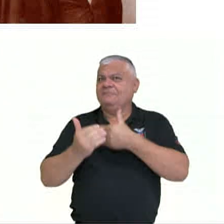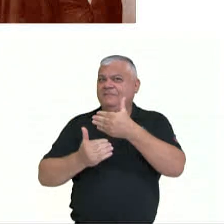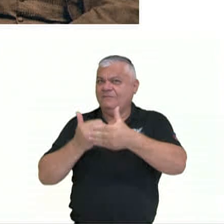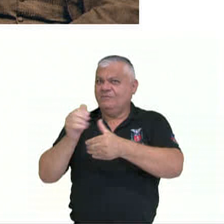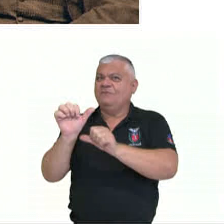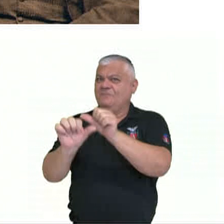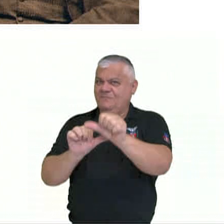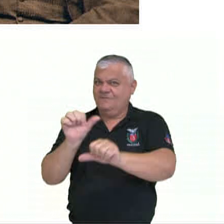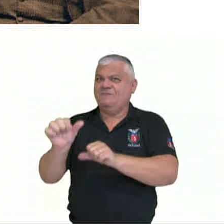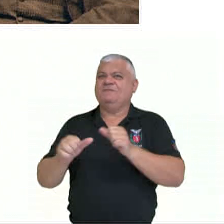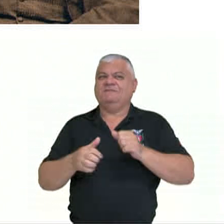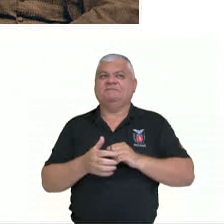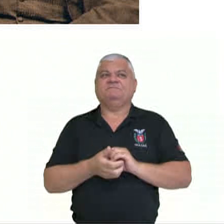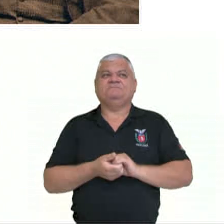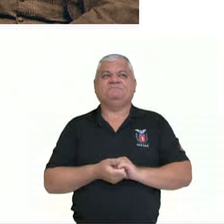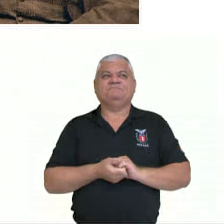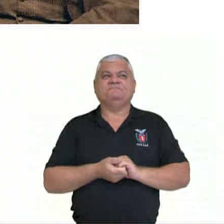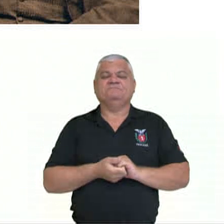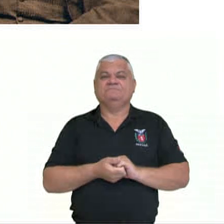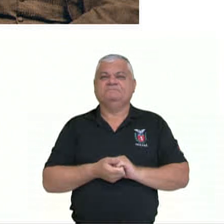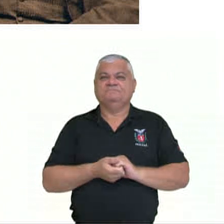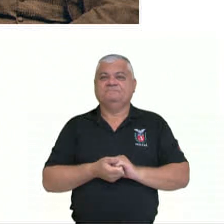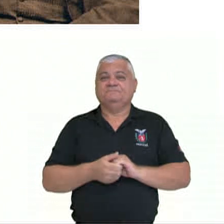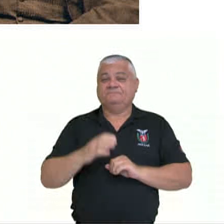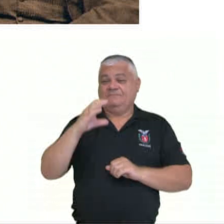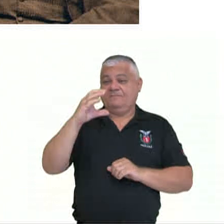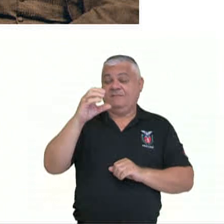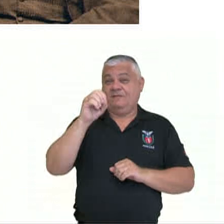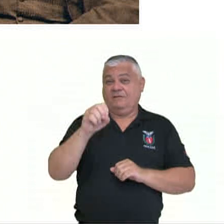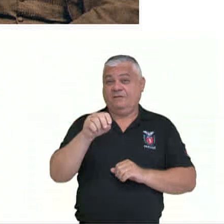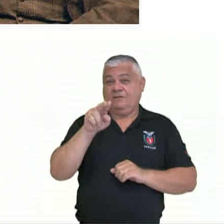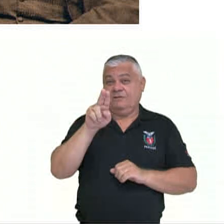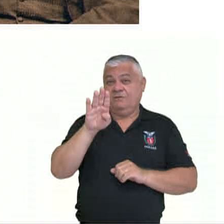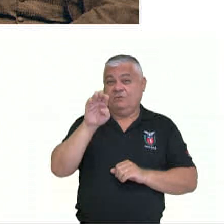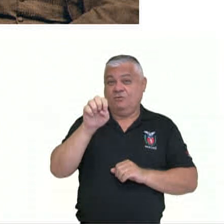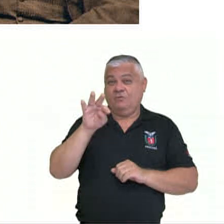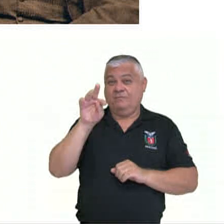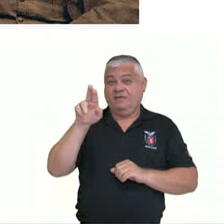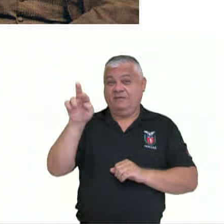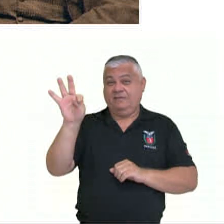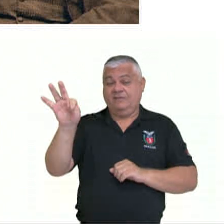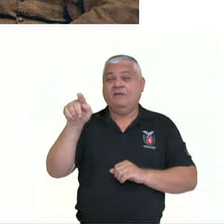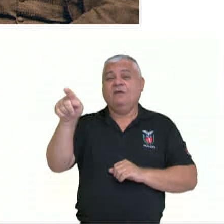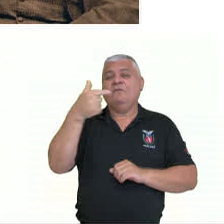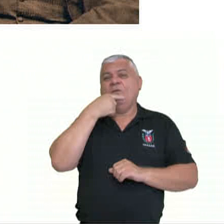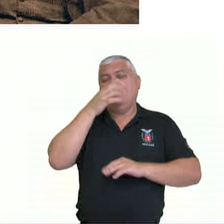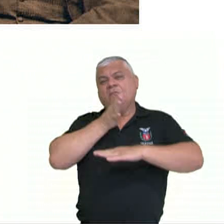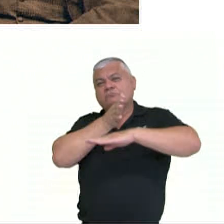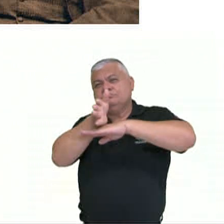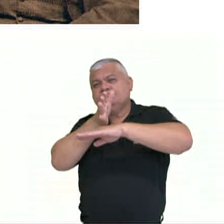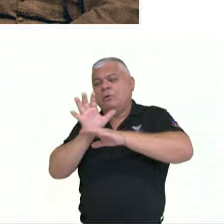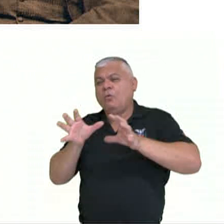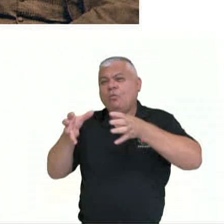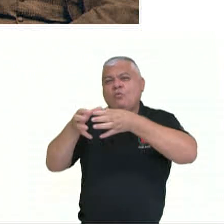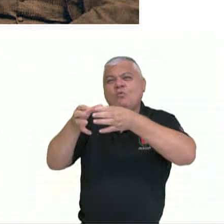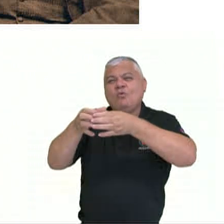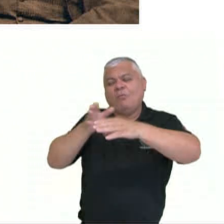tá? Por volta de 1840, passa a frequentar os cafés de Paris, que reuniam um grupo de